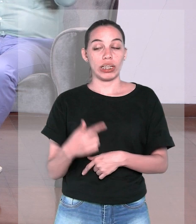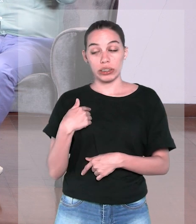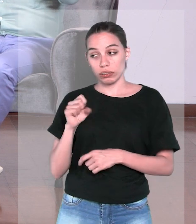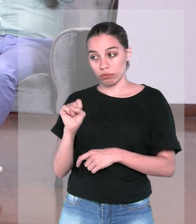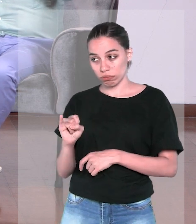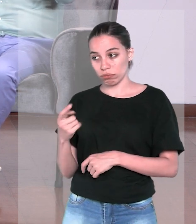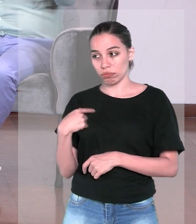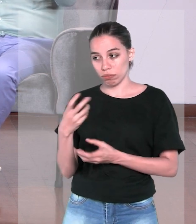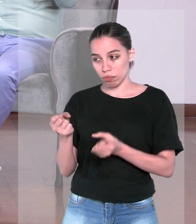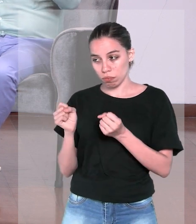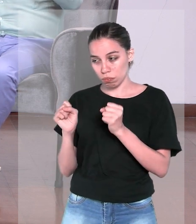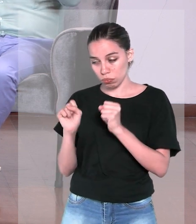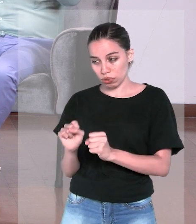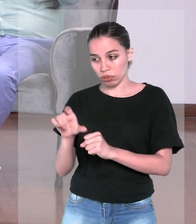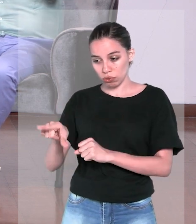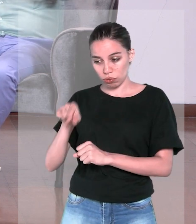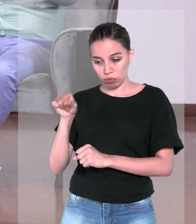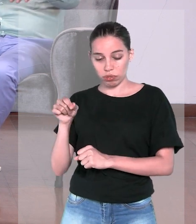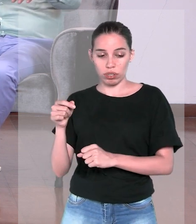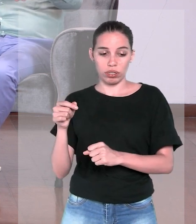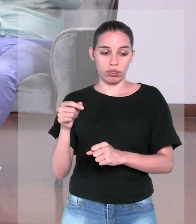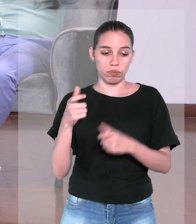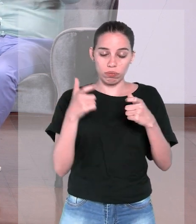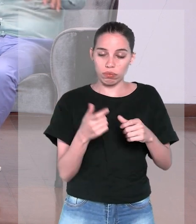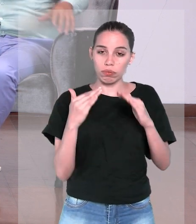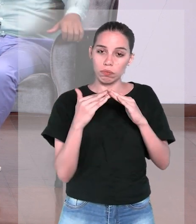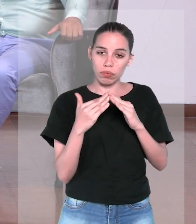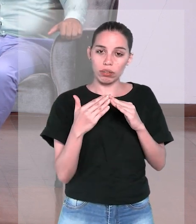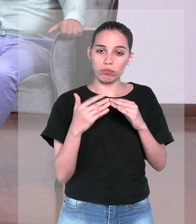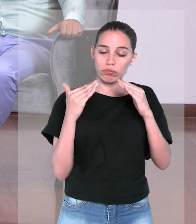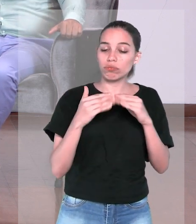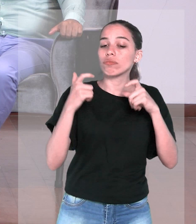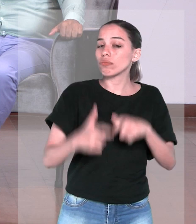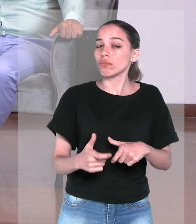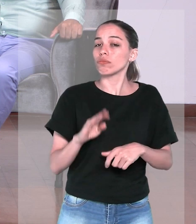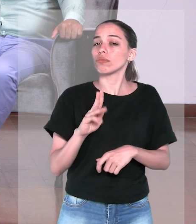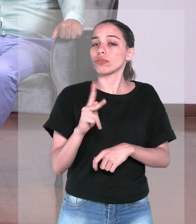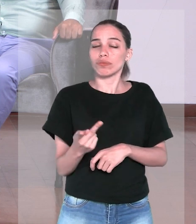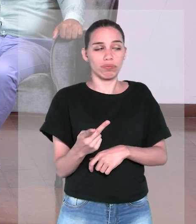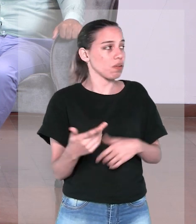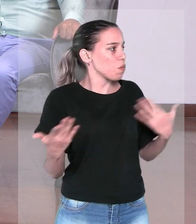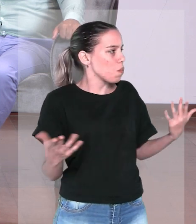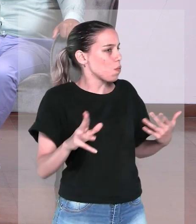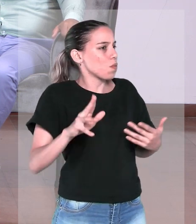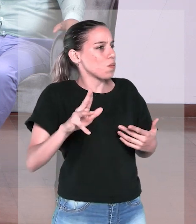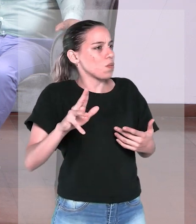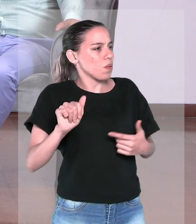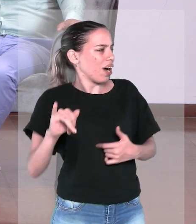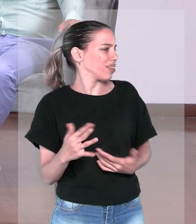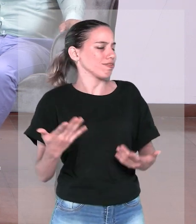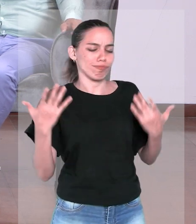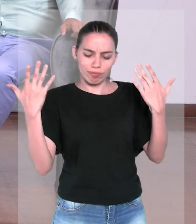eu tivesse de escolher um segundo lugar para morar no Brasil, seria Belo Horizonte. Ué, gente.